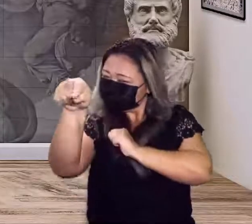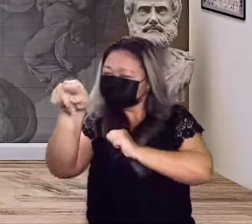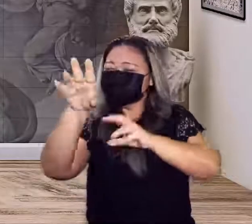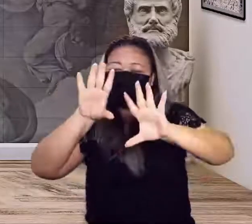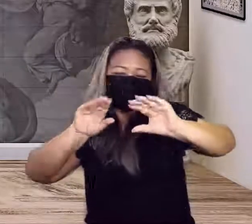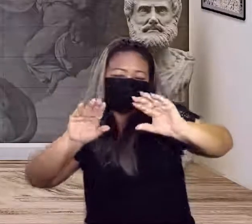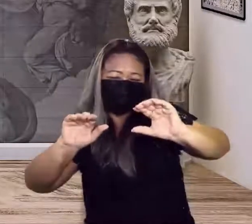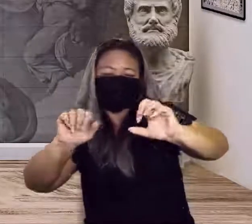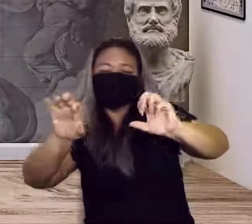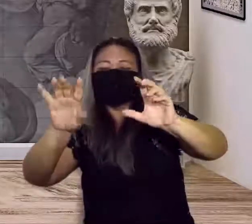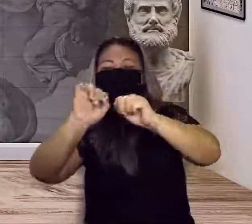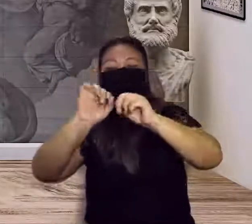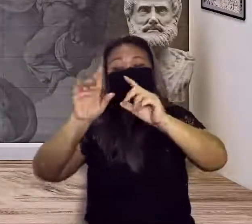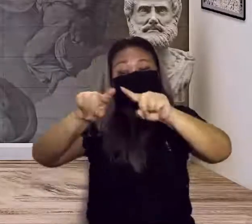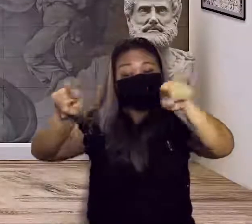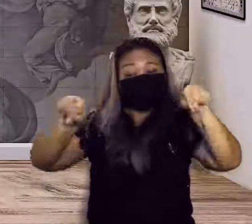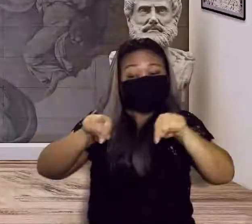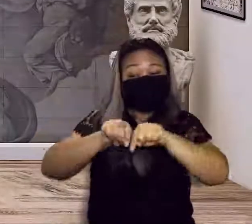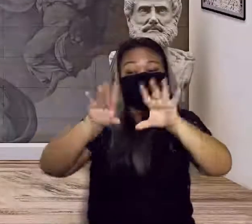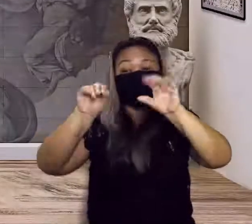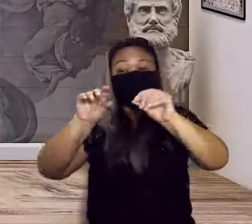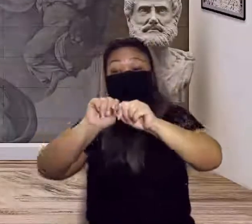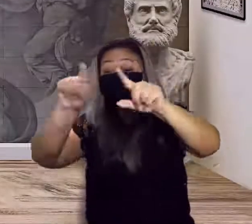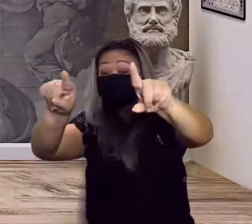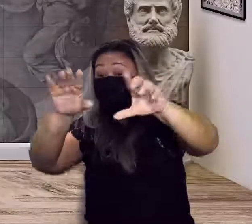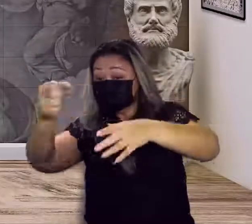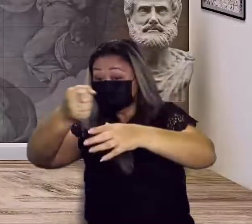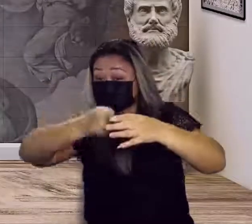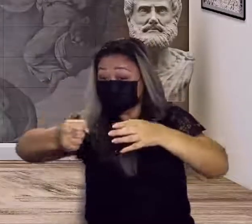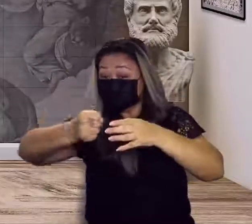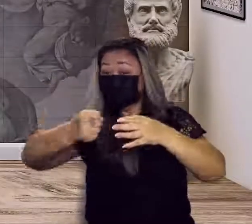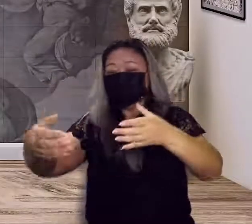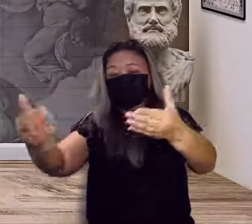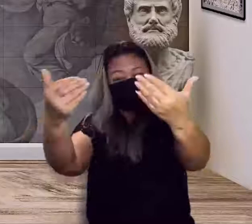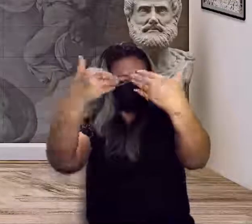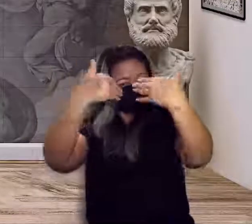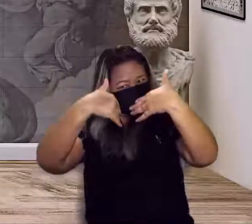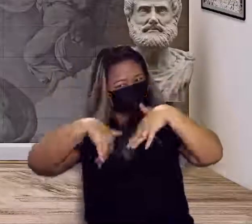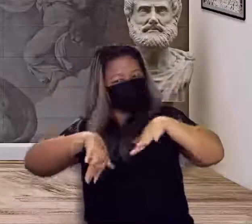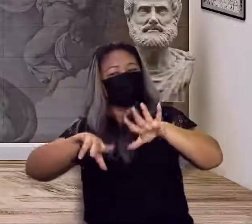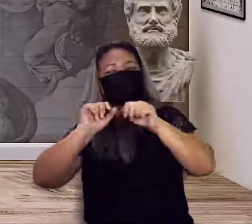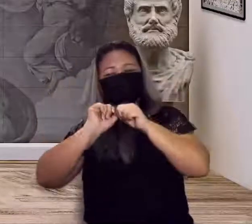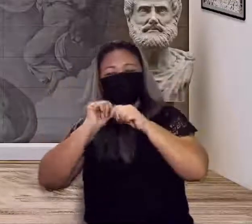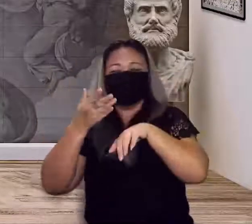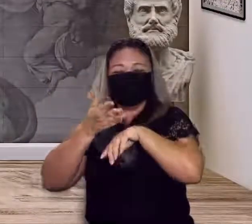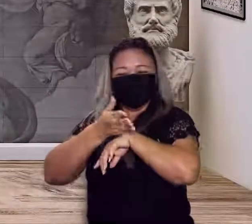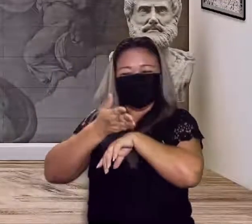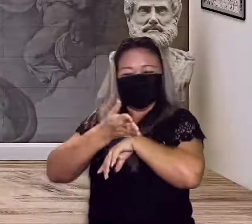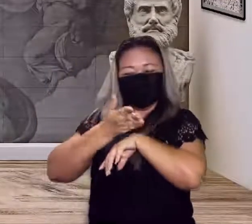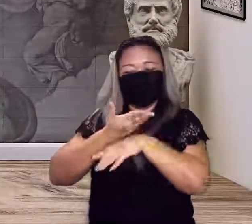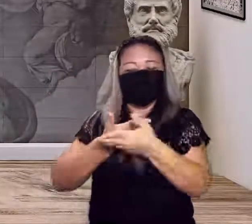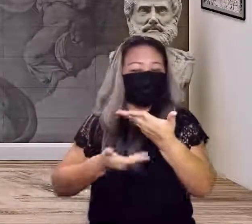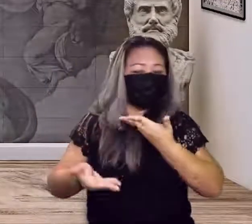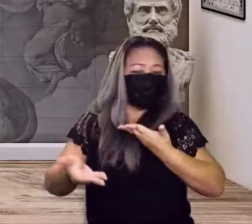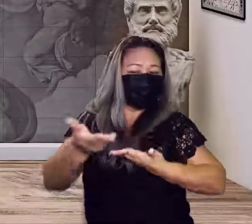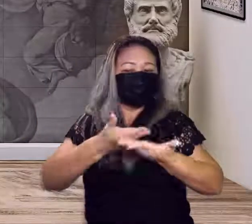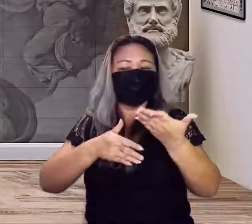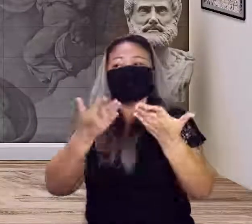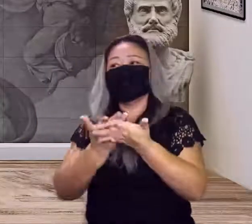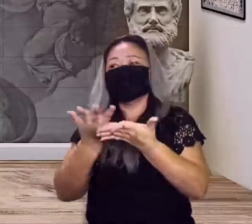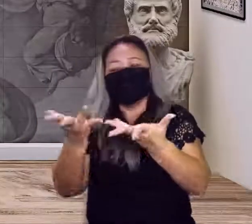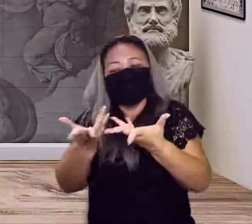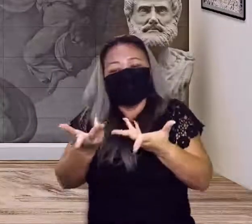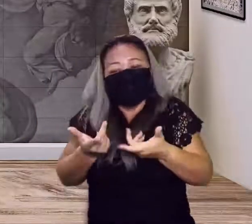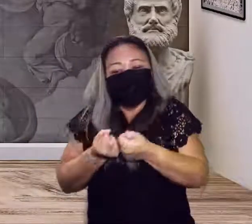no sofá, você que está na sala, você que está na cozinha, né? Venha para o meio agora, nesse momento, e participar, se interagir dessa aula